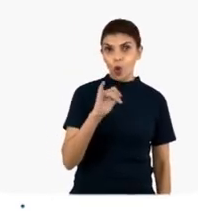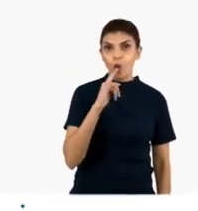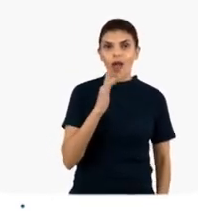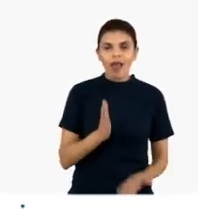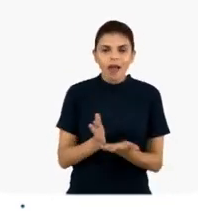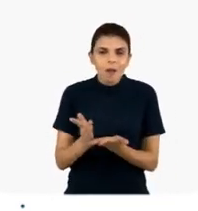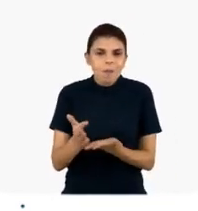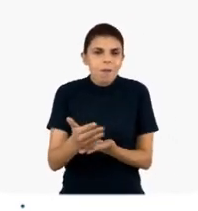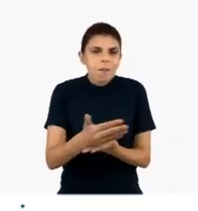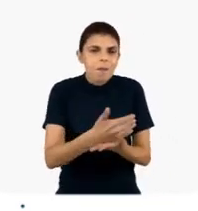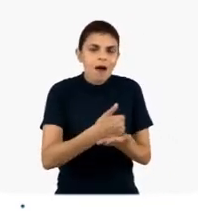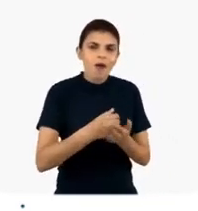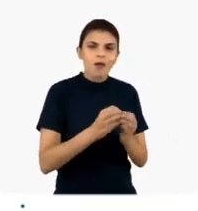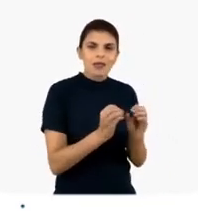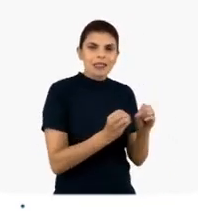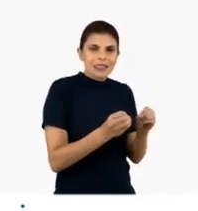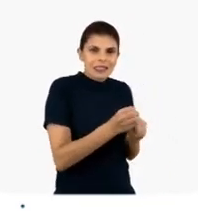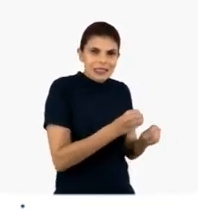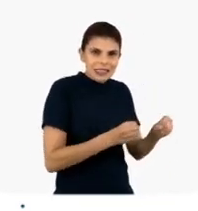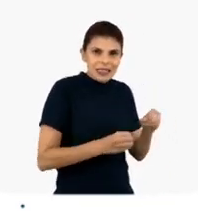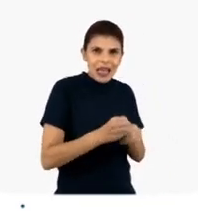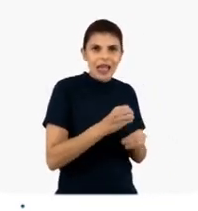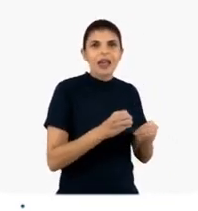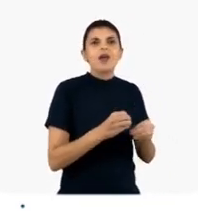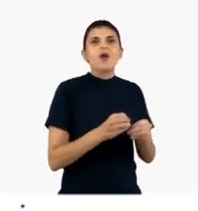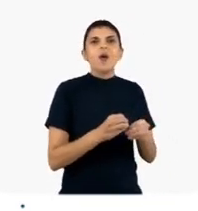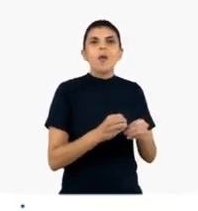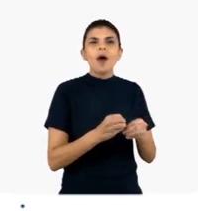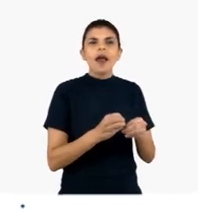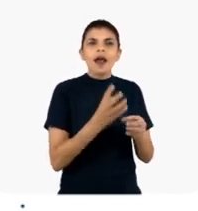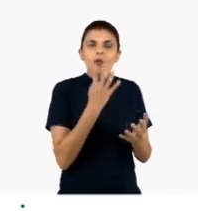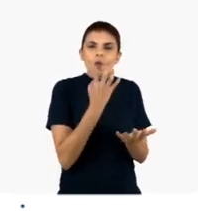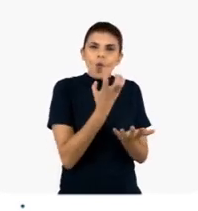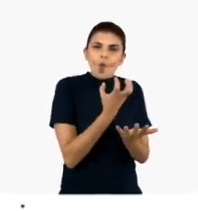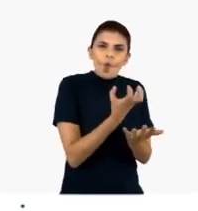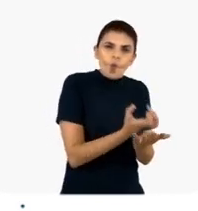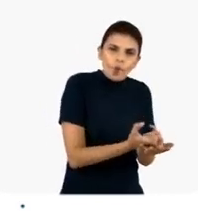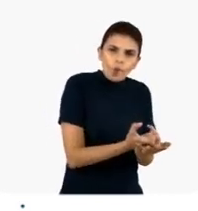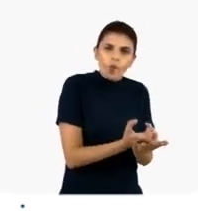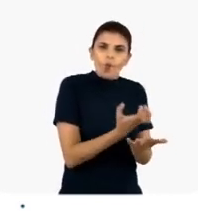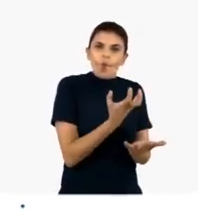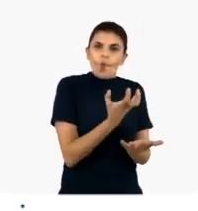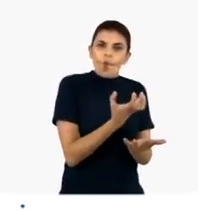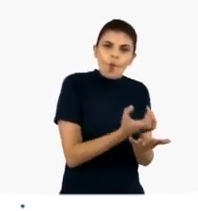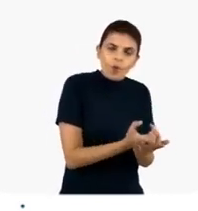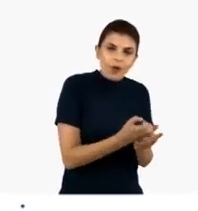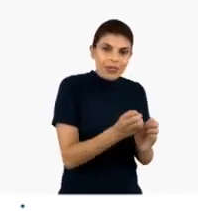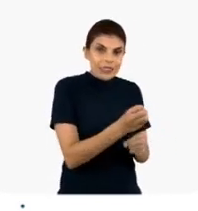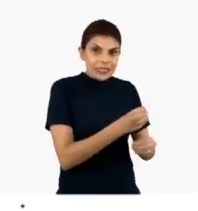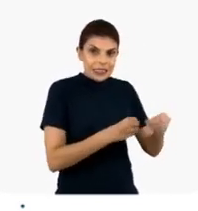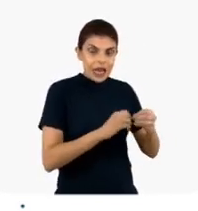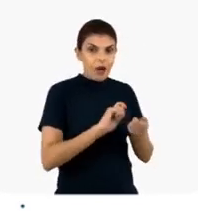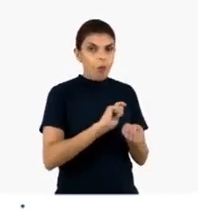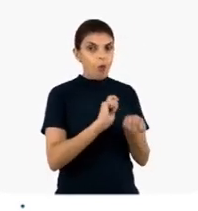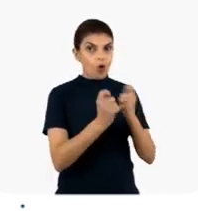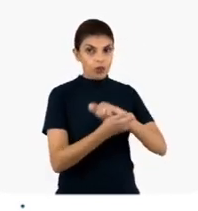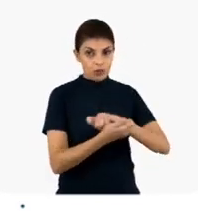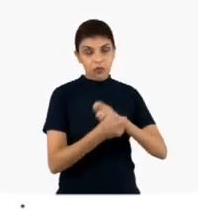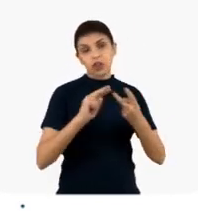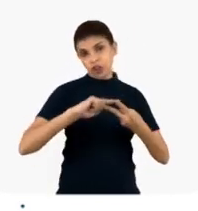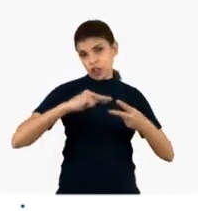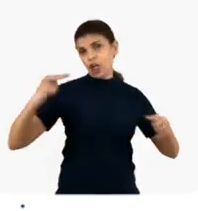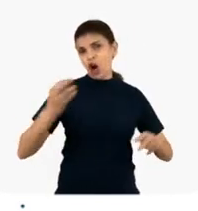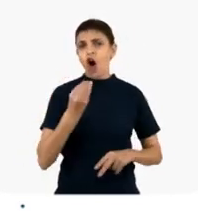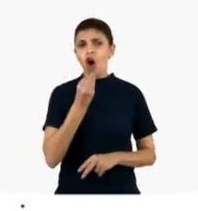esse banco de células, é esse mínimo, um concentrado de células que eu vou ter modificadas